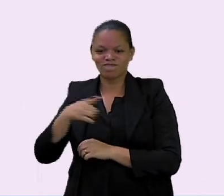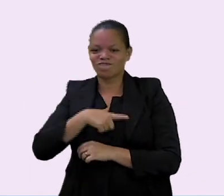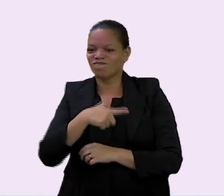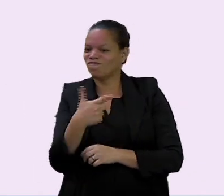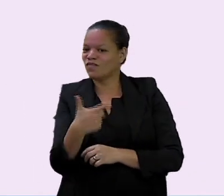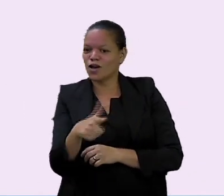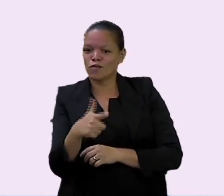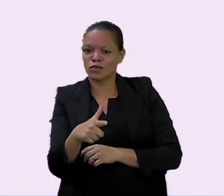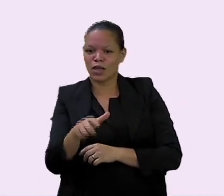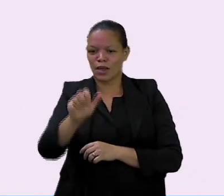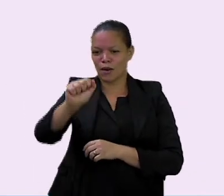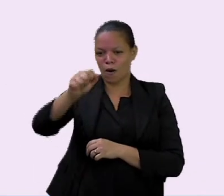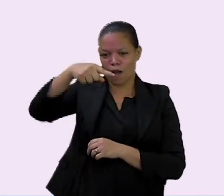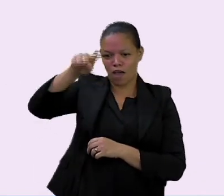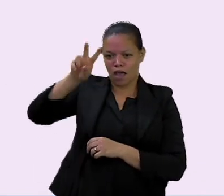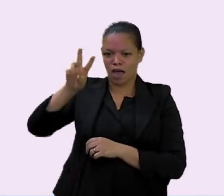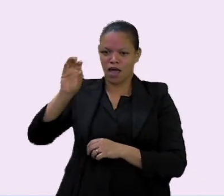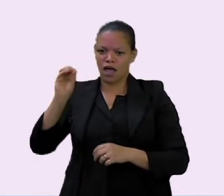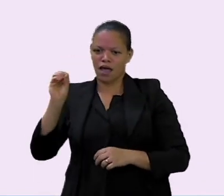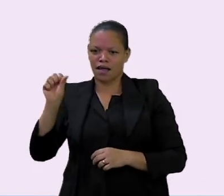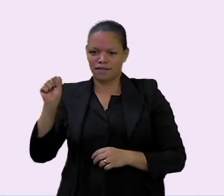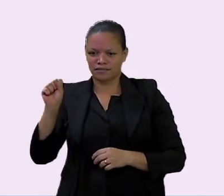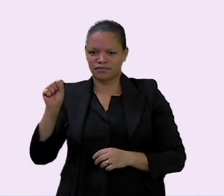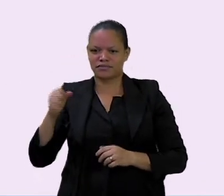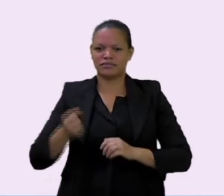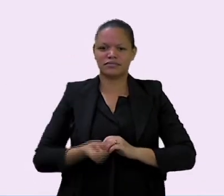palavrinha avos.